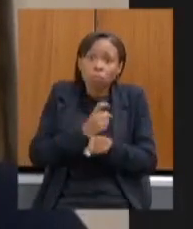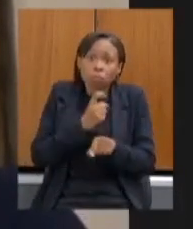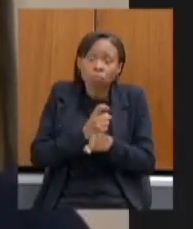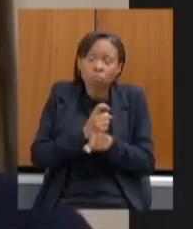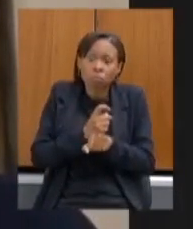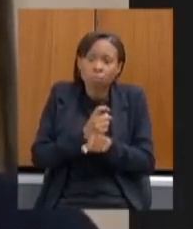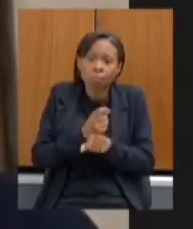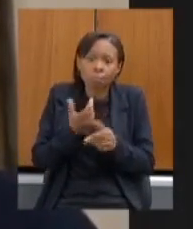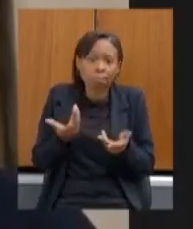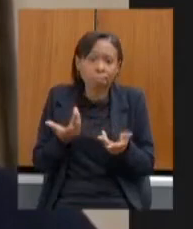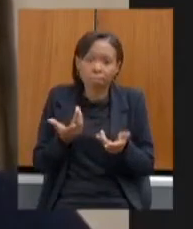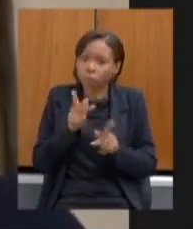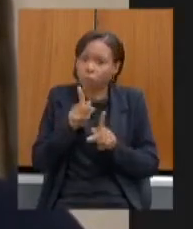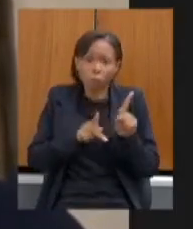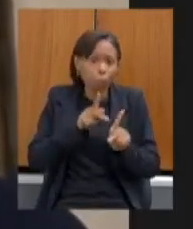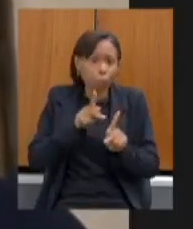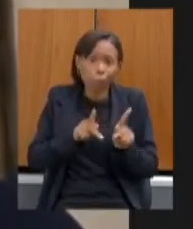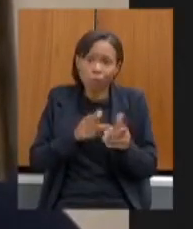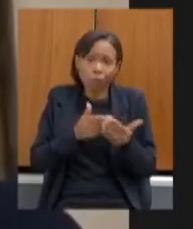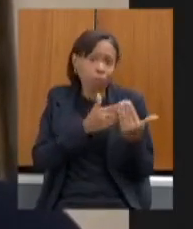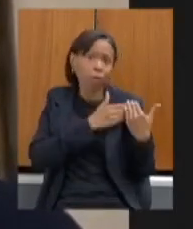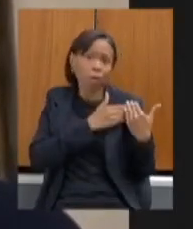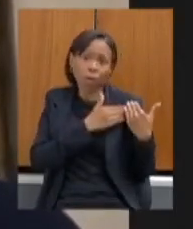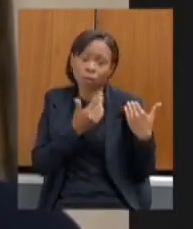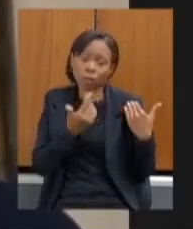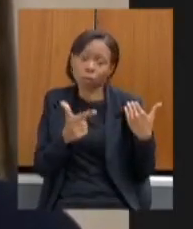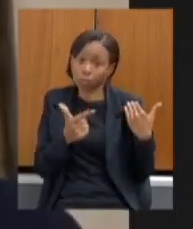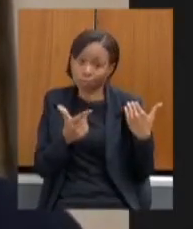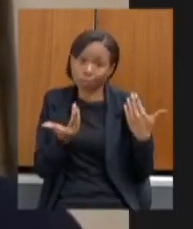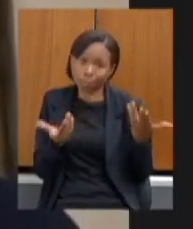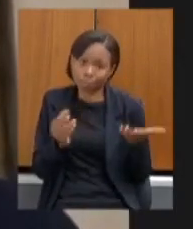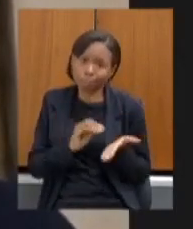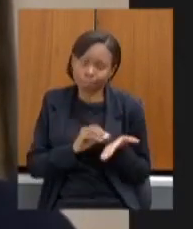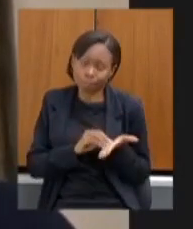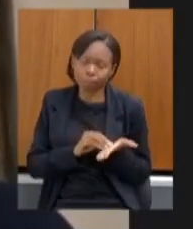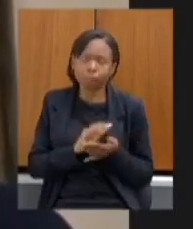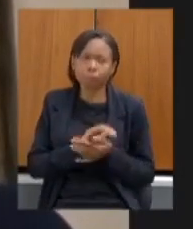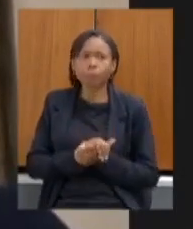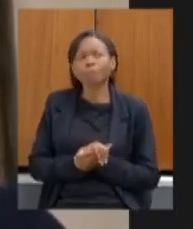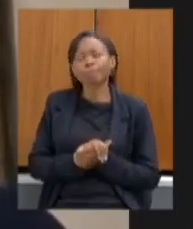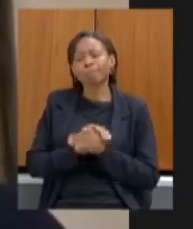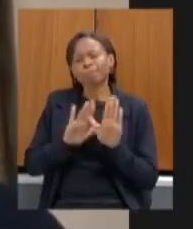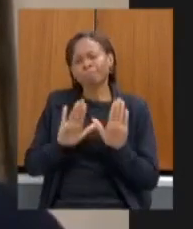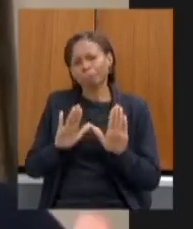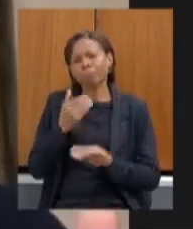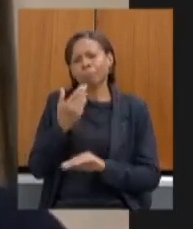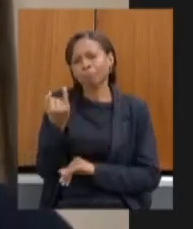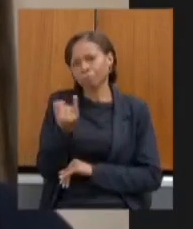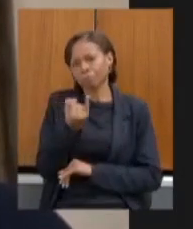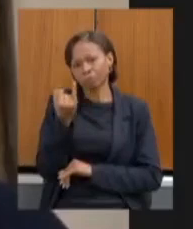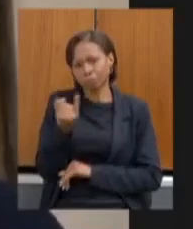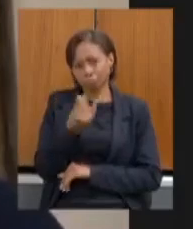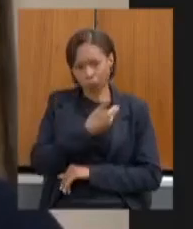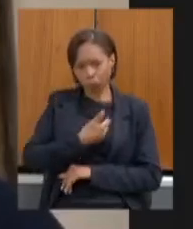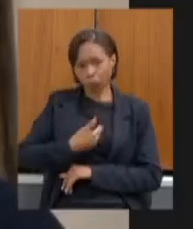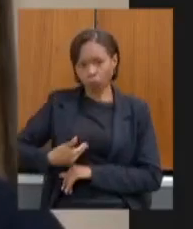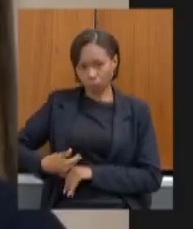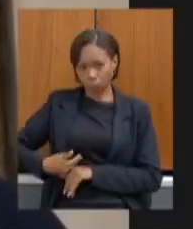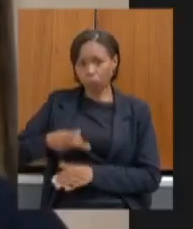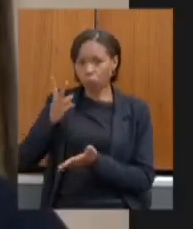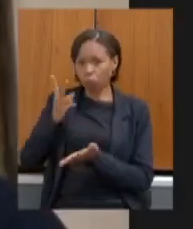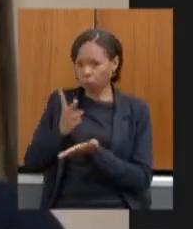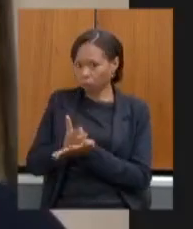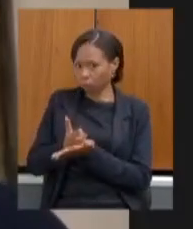parte. e por outro lado, é importante que o governo continue nesse caminho que está percorrendo.